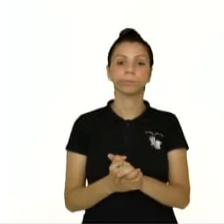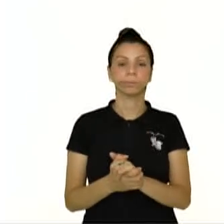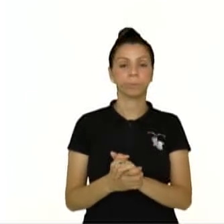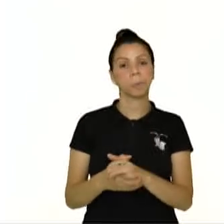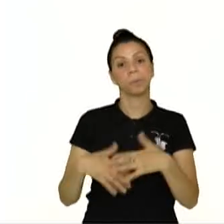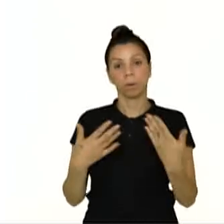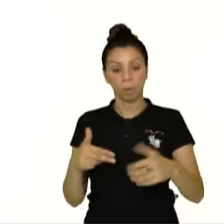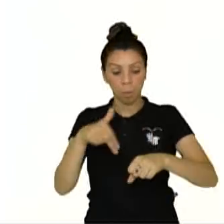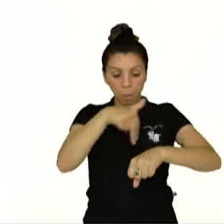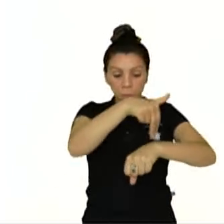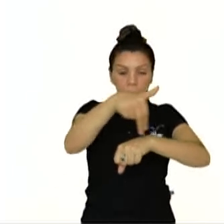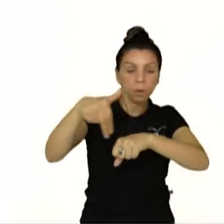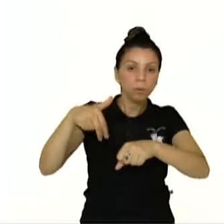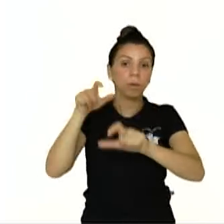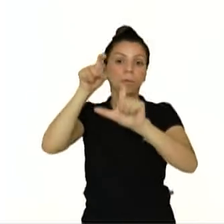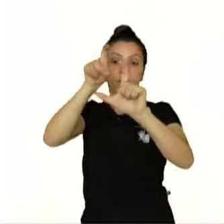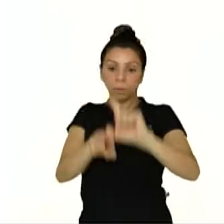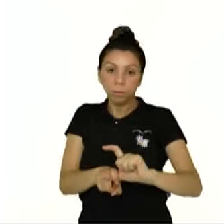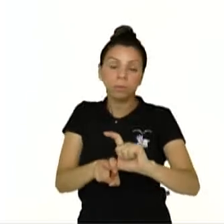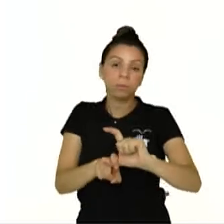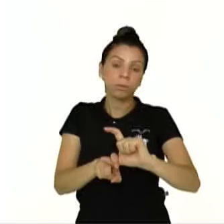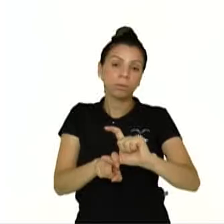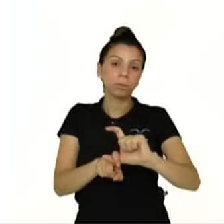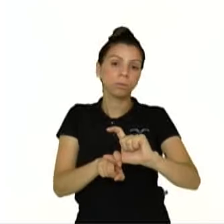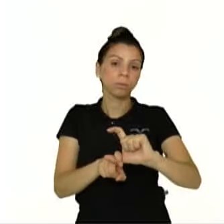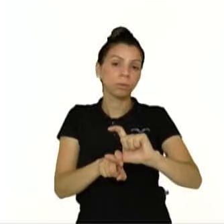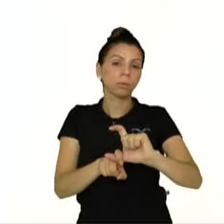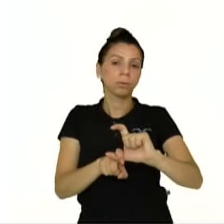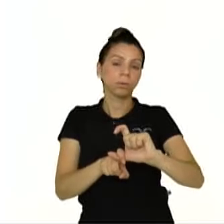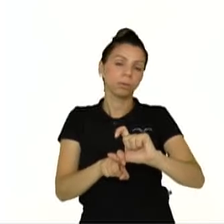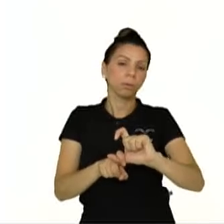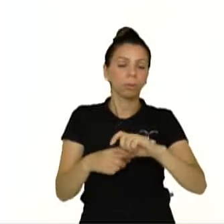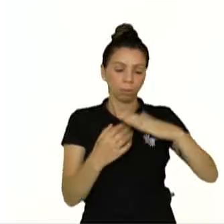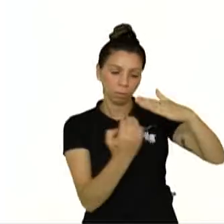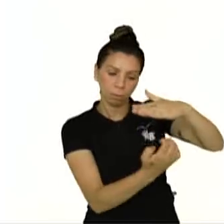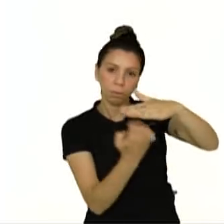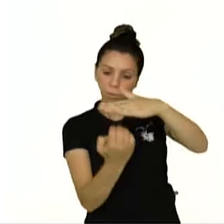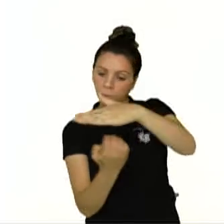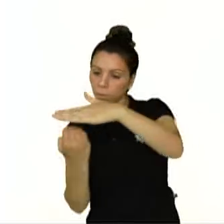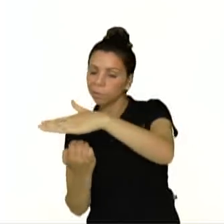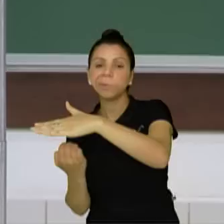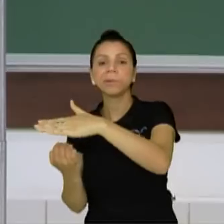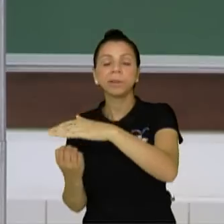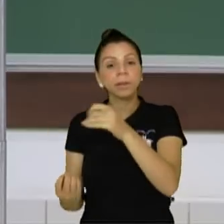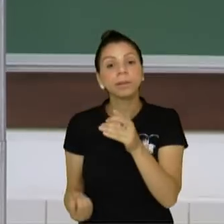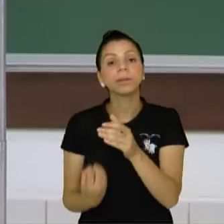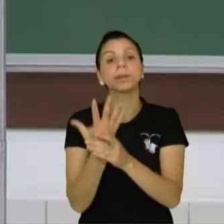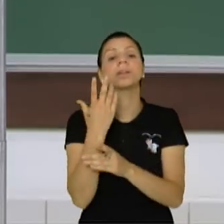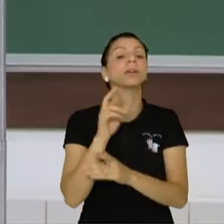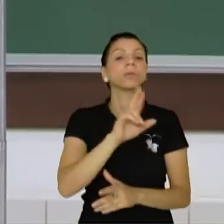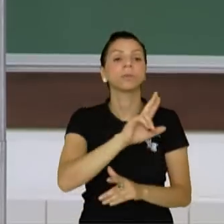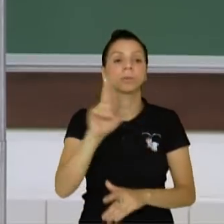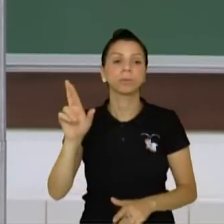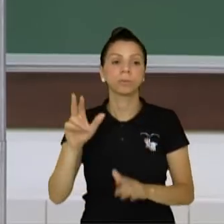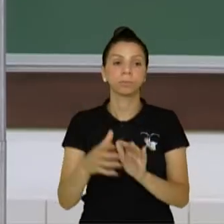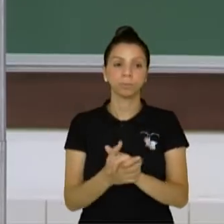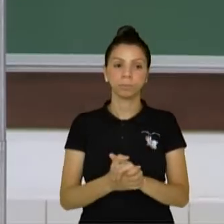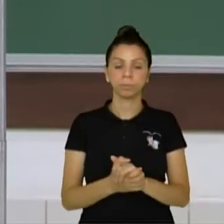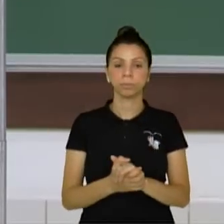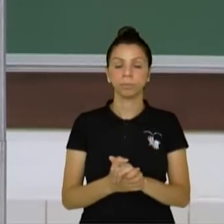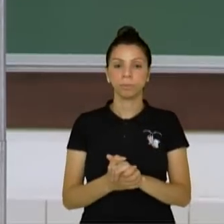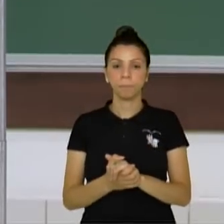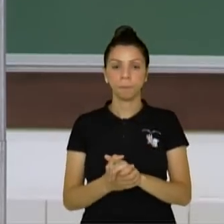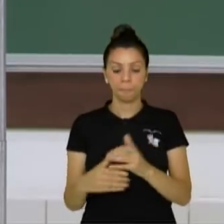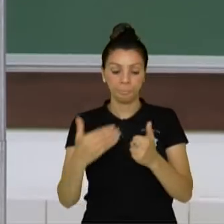algumas nações estavam tão dependentes dessas empresas que criou-se uma expressão chamada